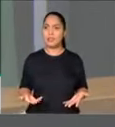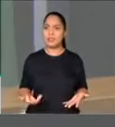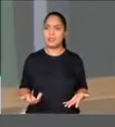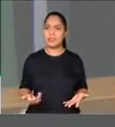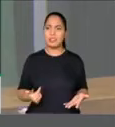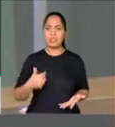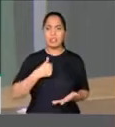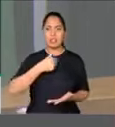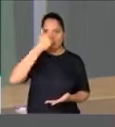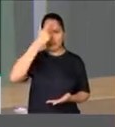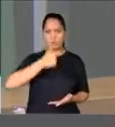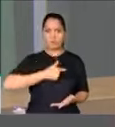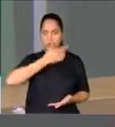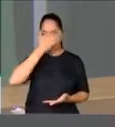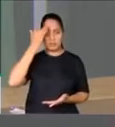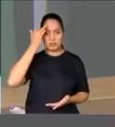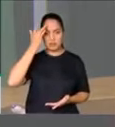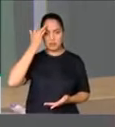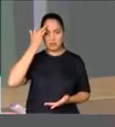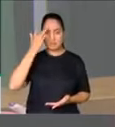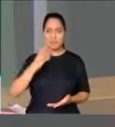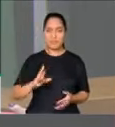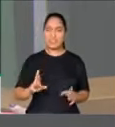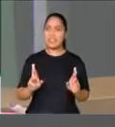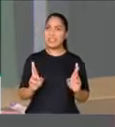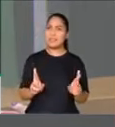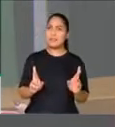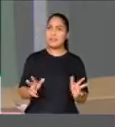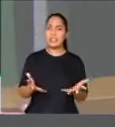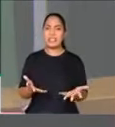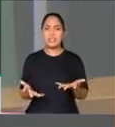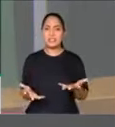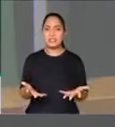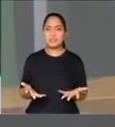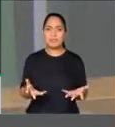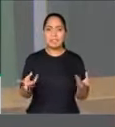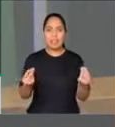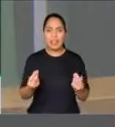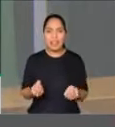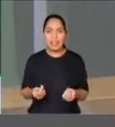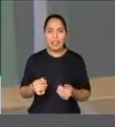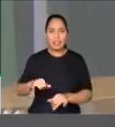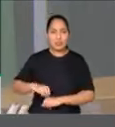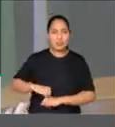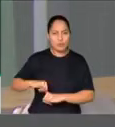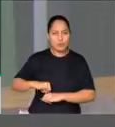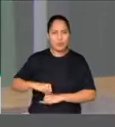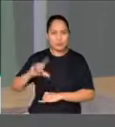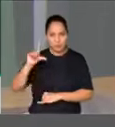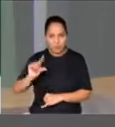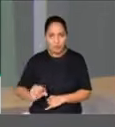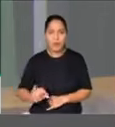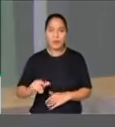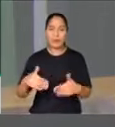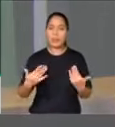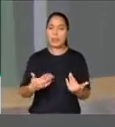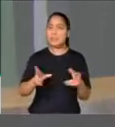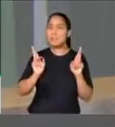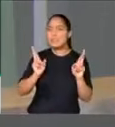perdi muito da minha expectativa, não cria expectativas, até porque o sofrimento é muito menor quando a gente não cria